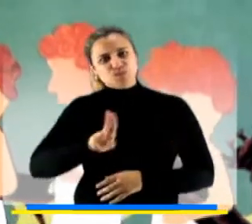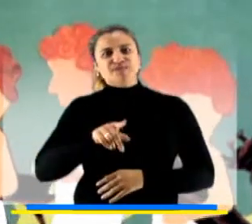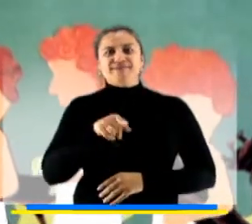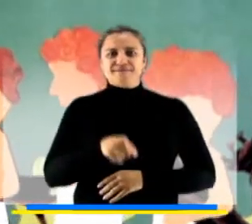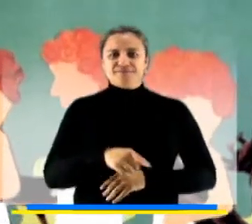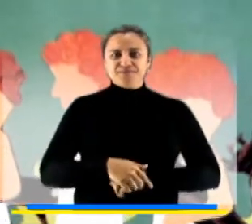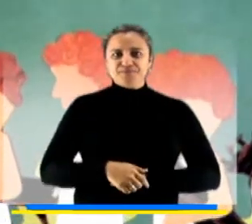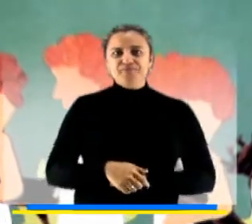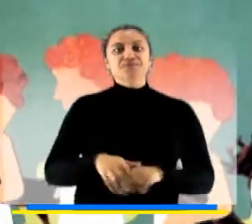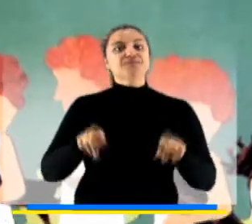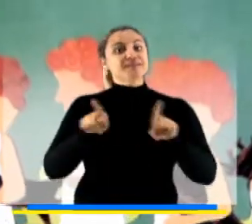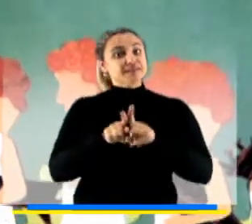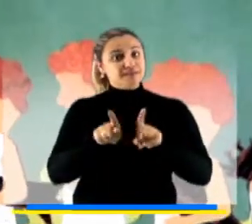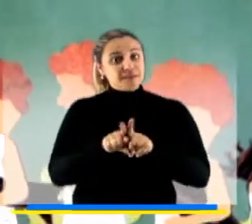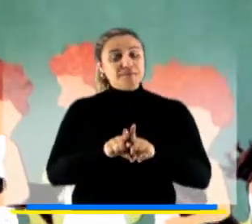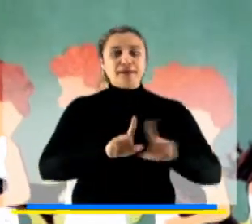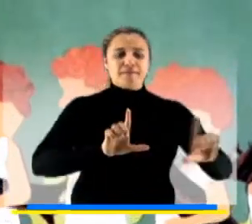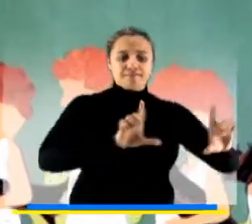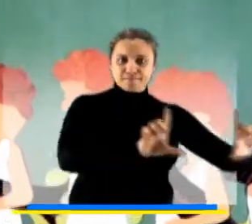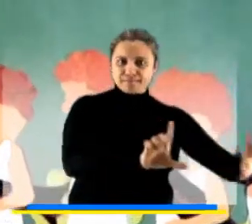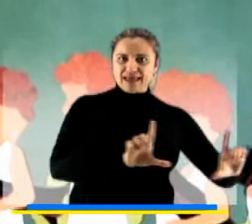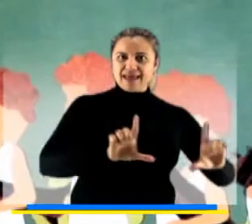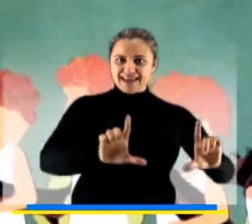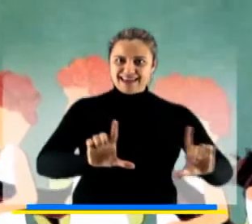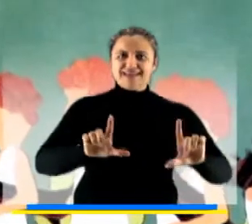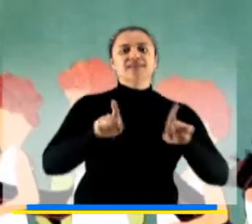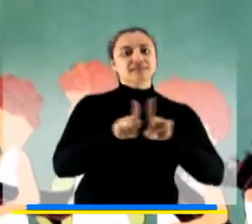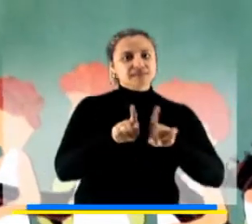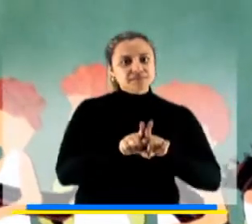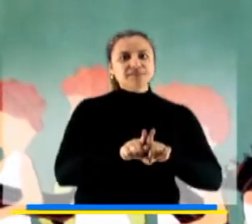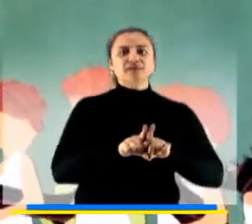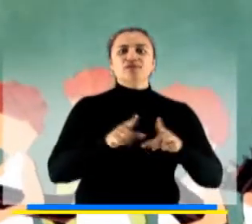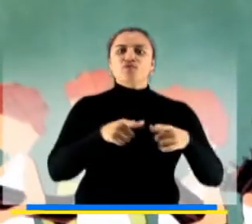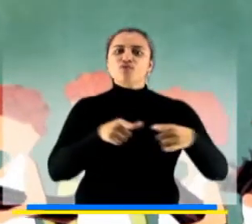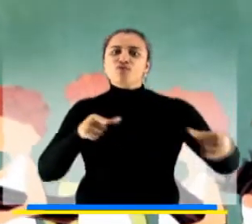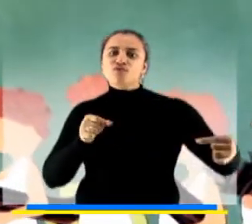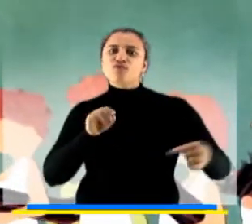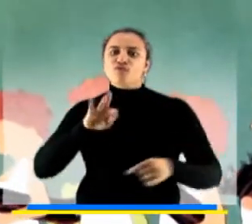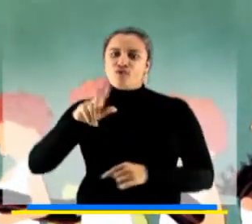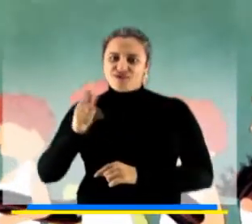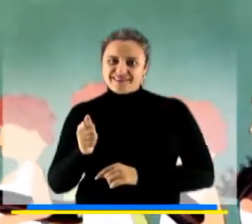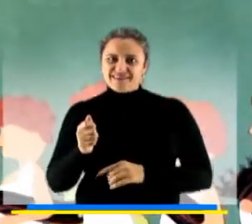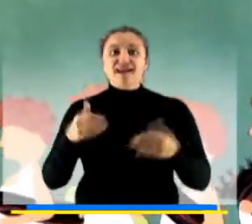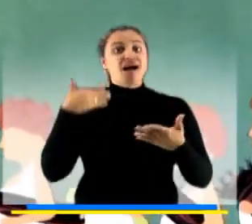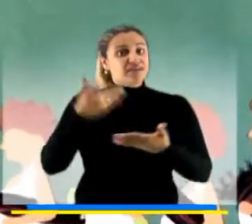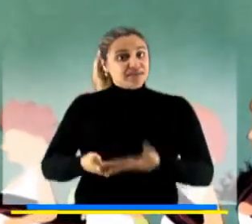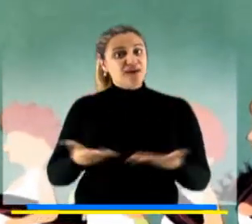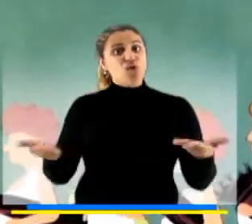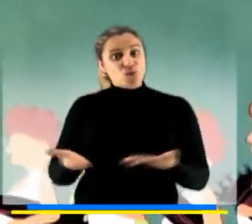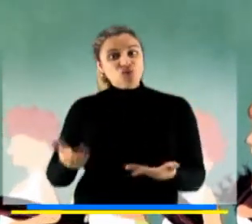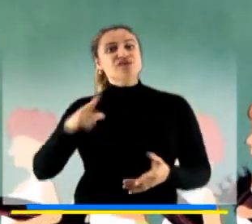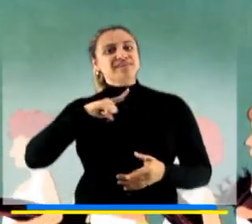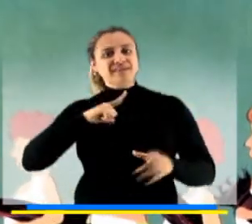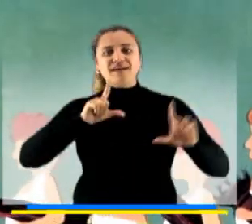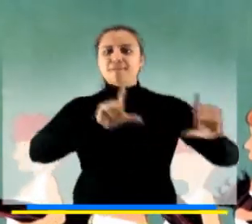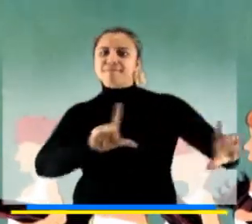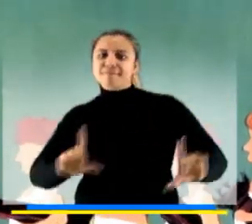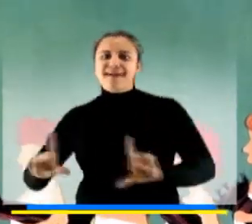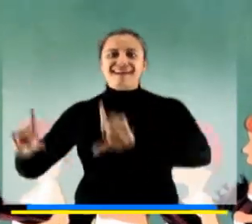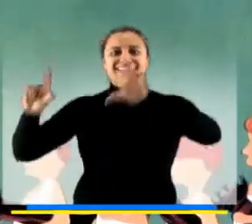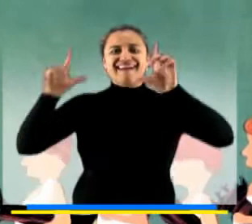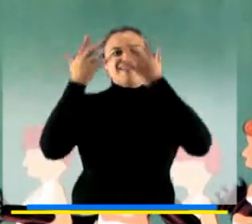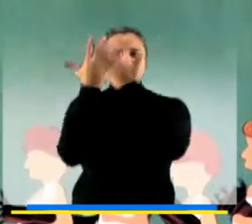usados, sob a forma de placas ou folhas. Até hoje, as placas